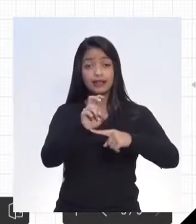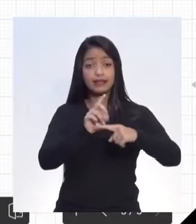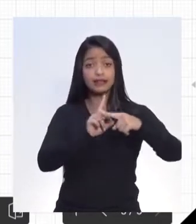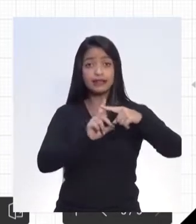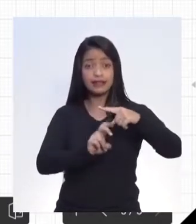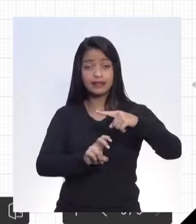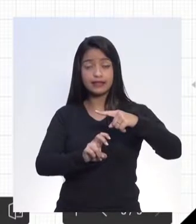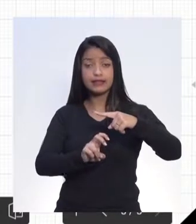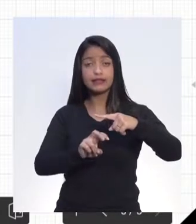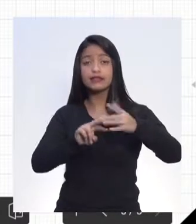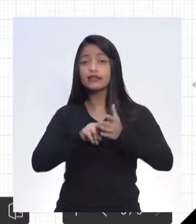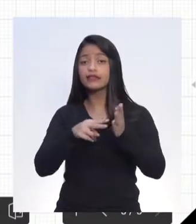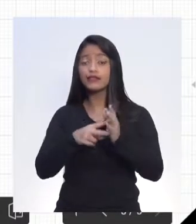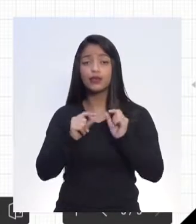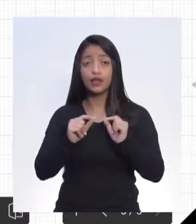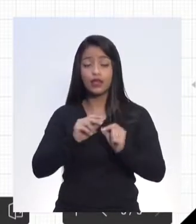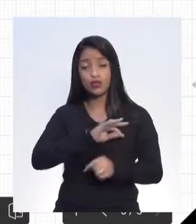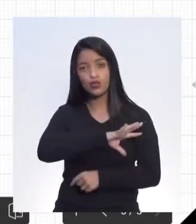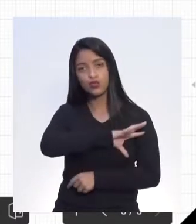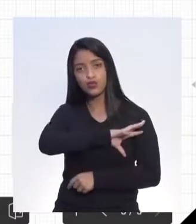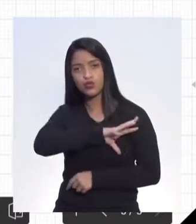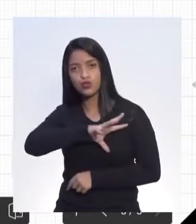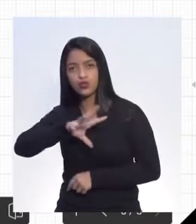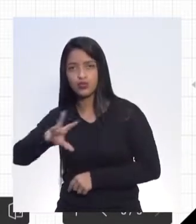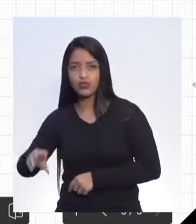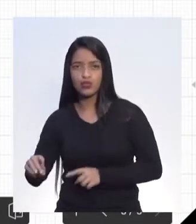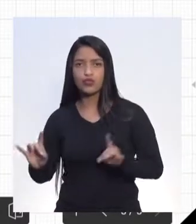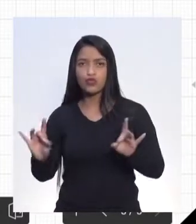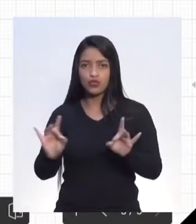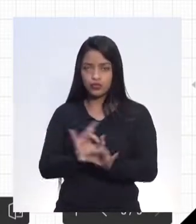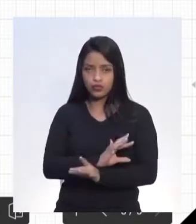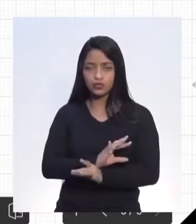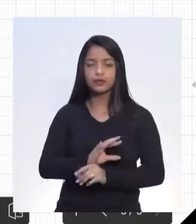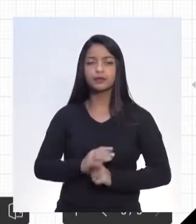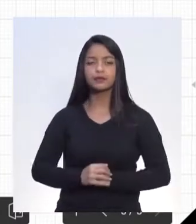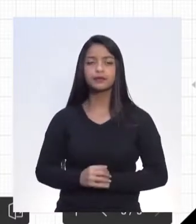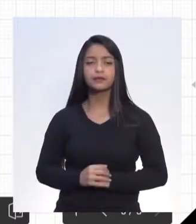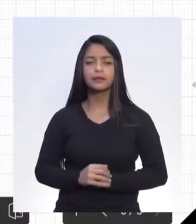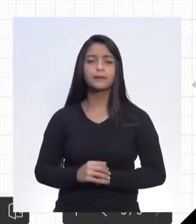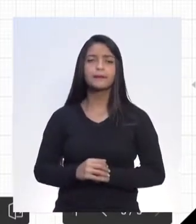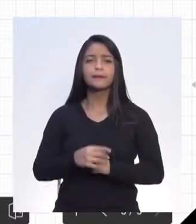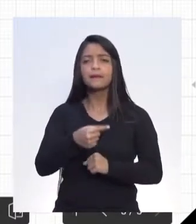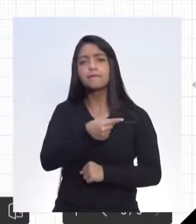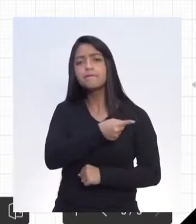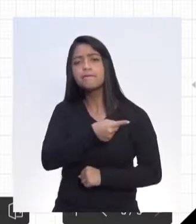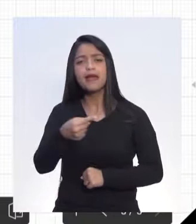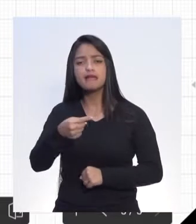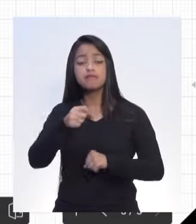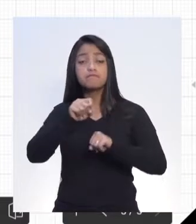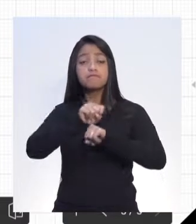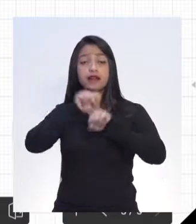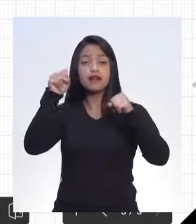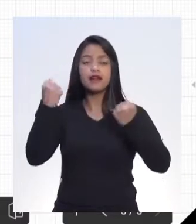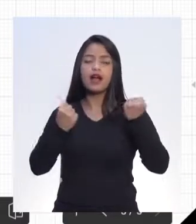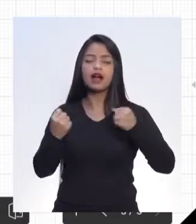o inteiro, né? O inteiro, toda a viagem dele. Se a gente tirar o que ele percorreu pela manhã, ou seja,